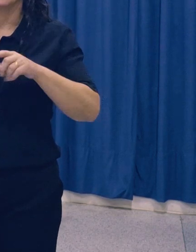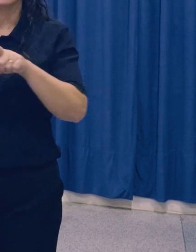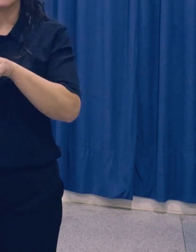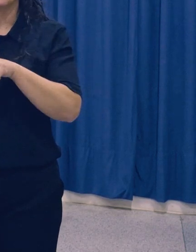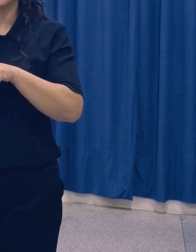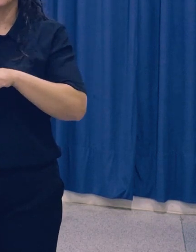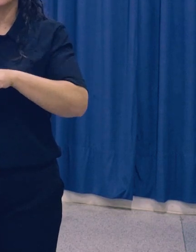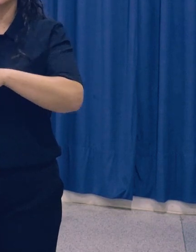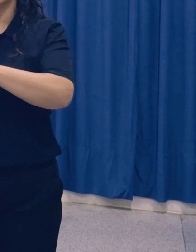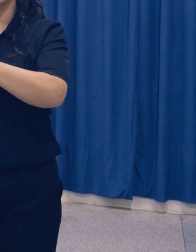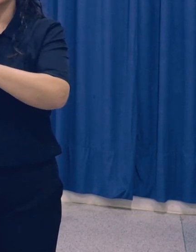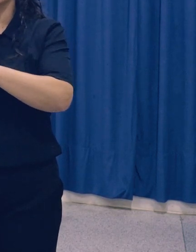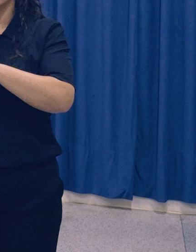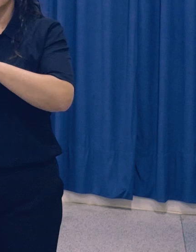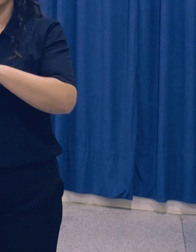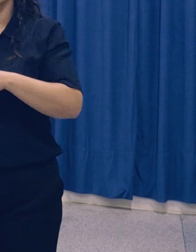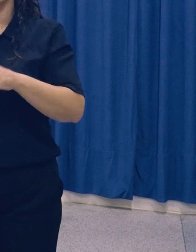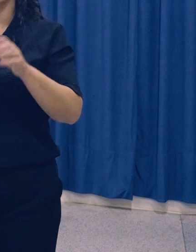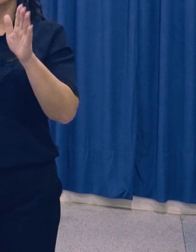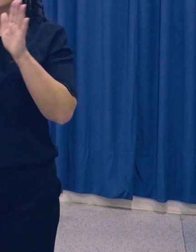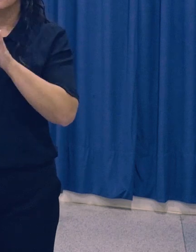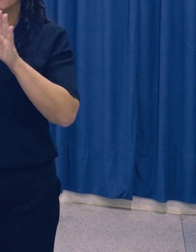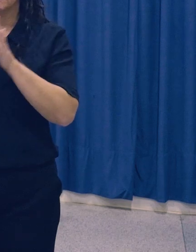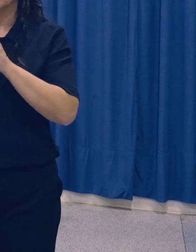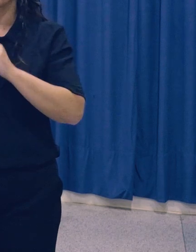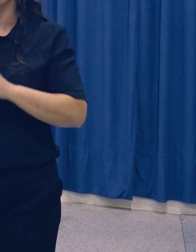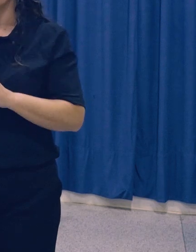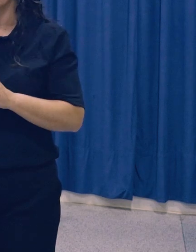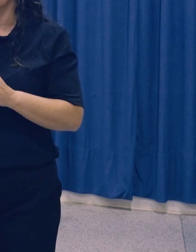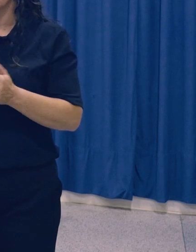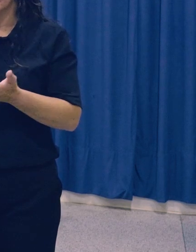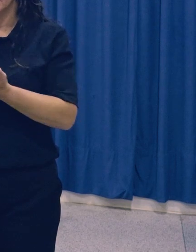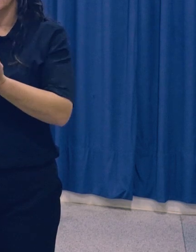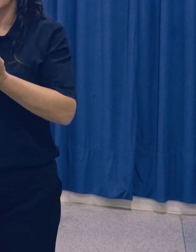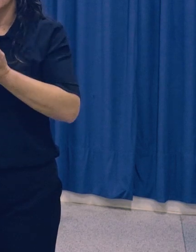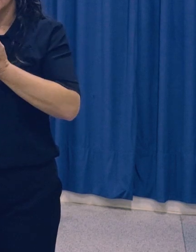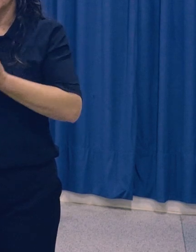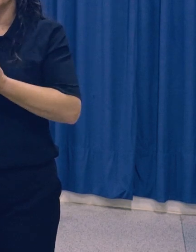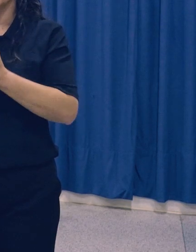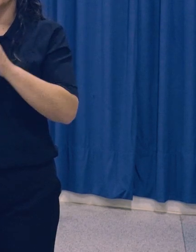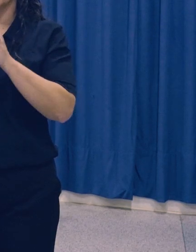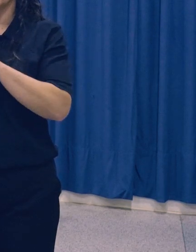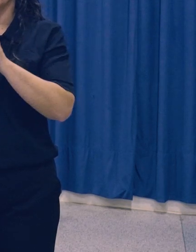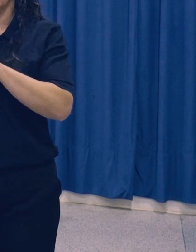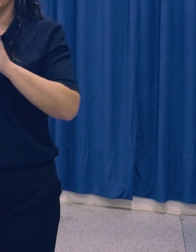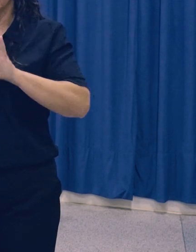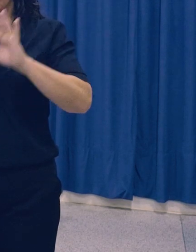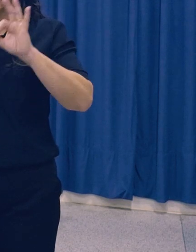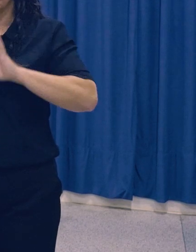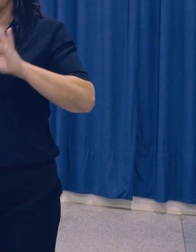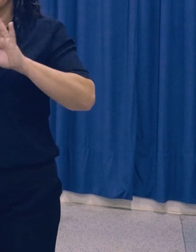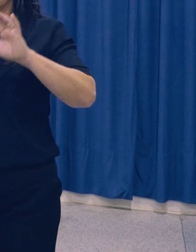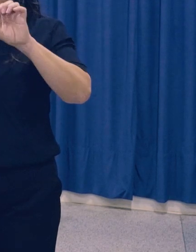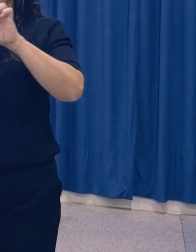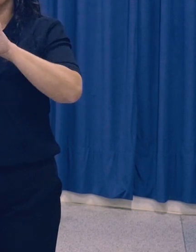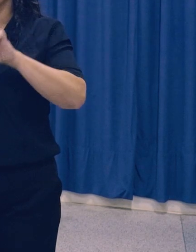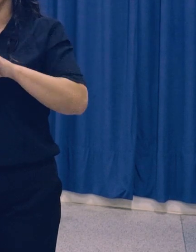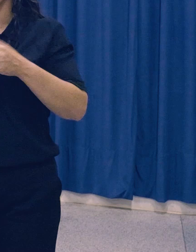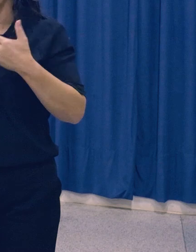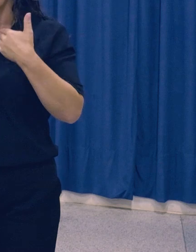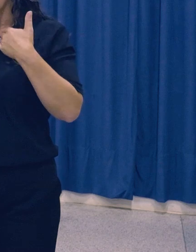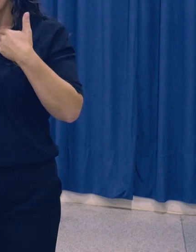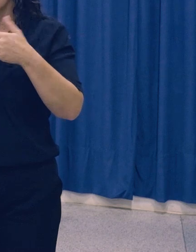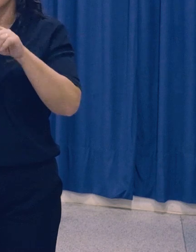participaram das entrevistas e me auxiliaram nesse processo de estruturar, os meus professores. Enfim, agradecer a presença de